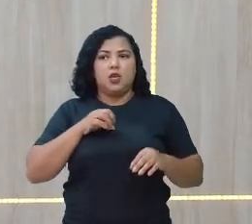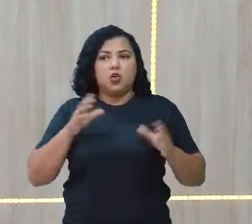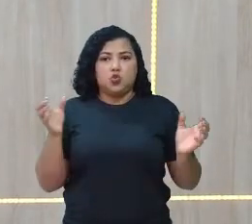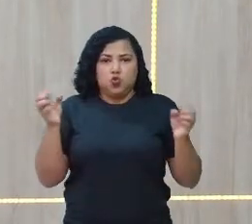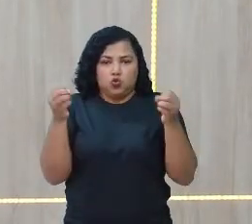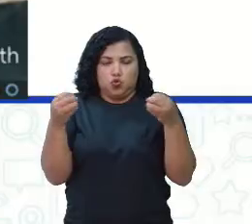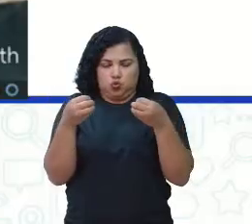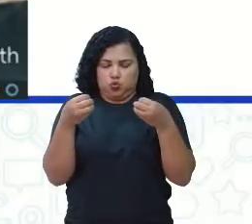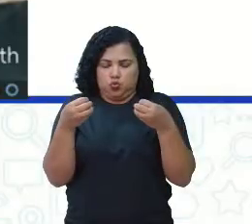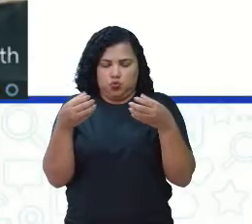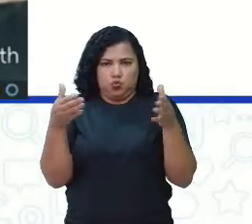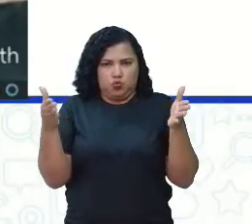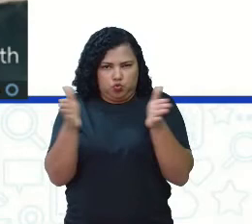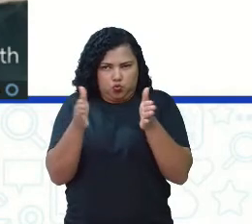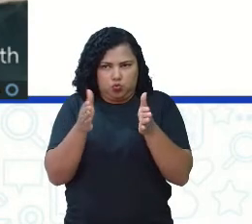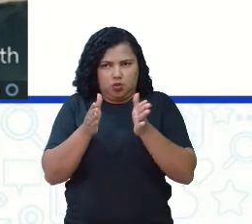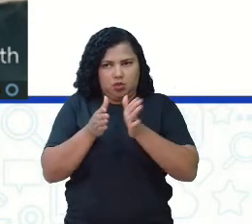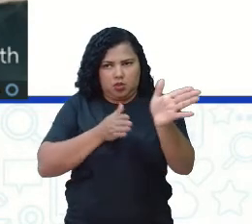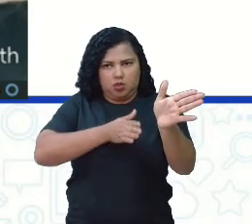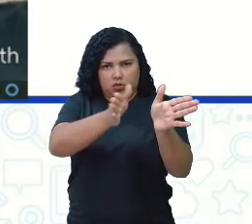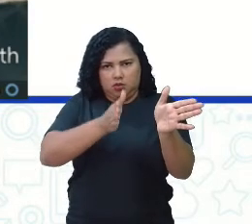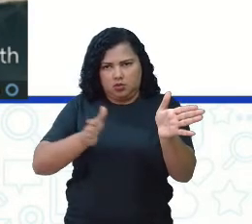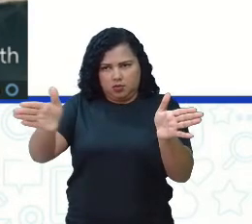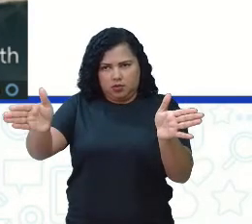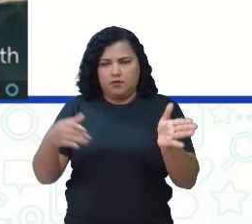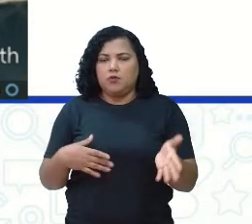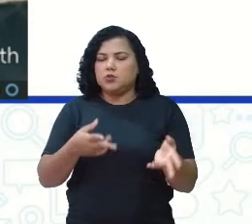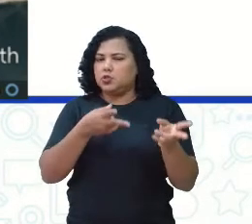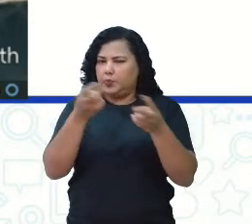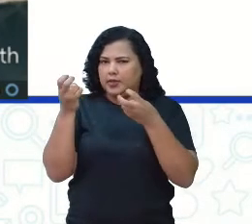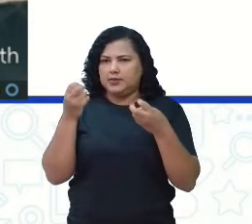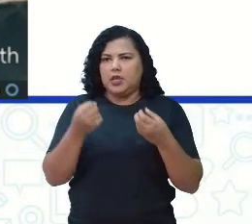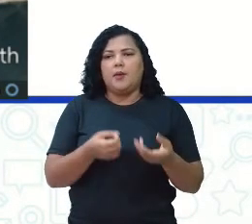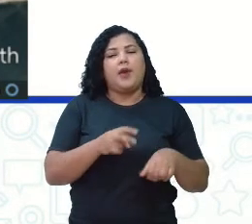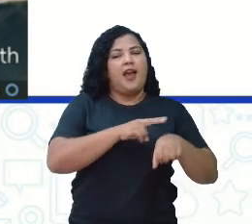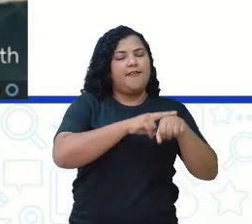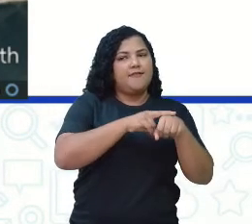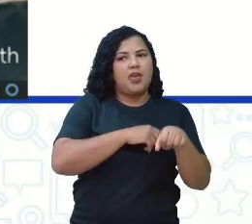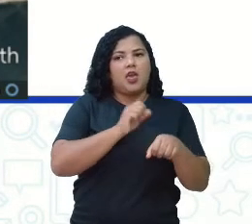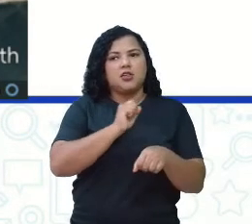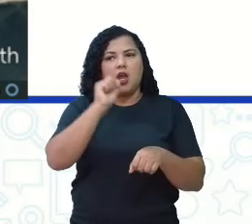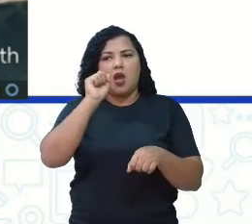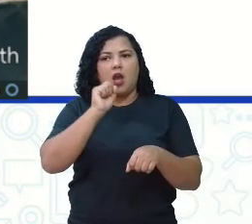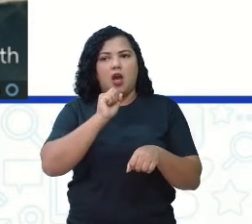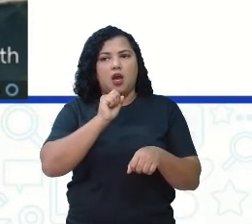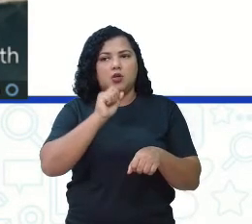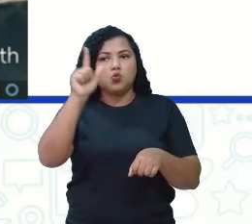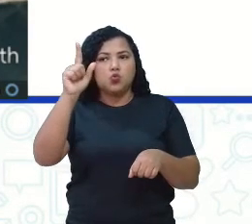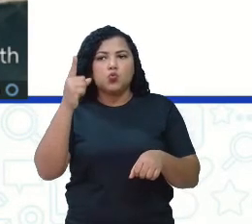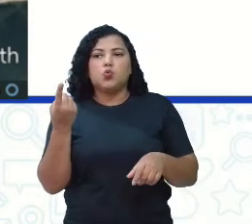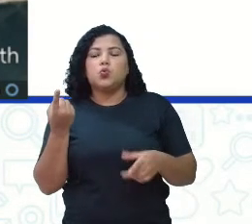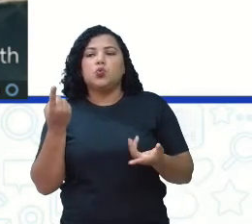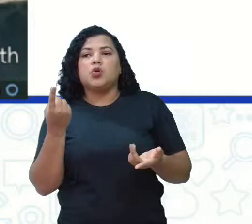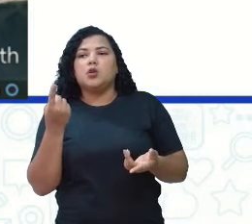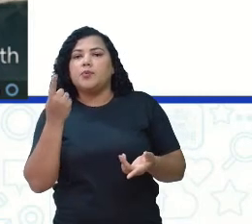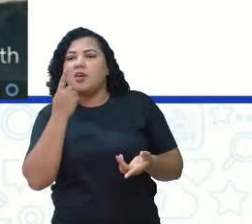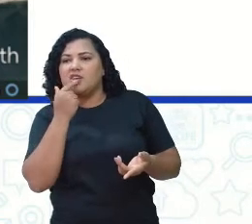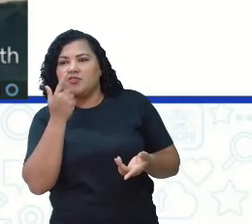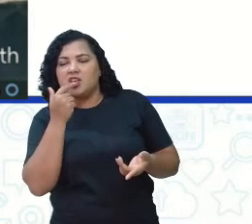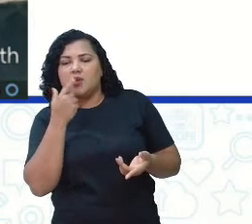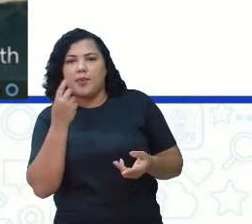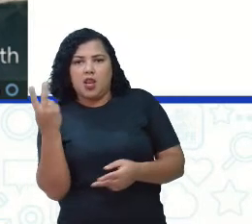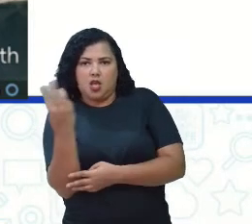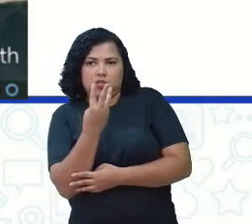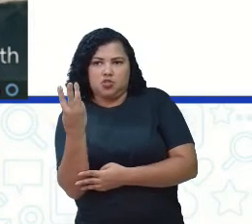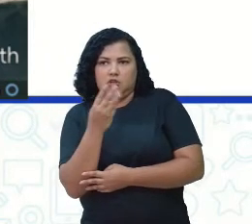nessa representação, tá certo? Então vocês podem acompanhar aí, né, a linha de Casa Amarela, a de Apipucos e a da Várzea, né, que